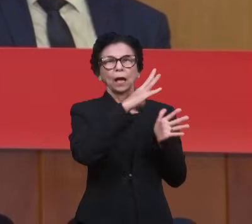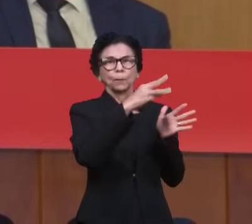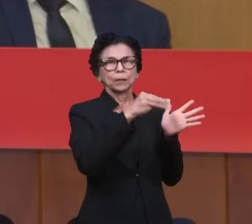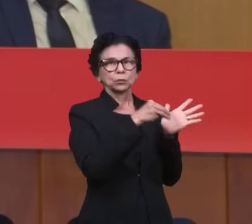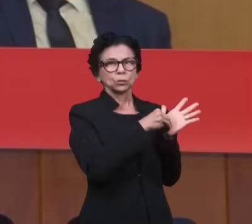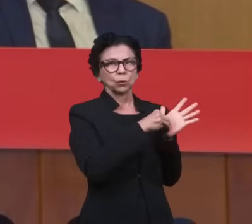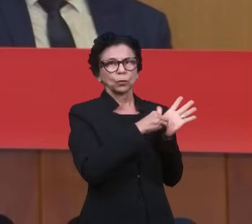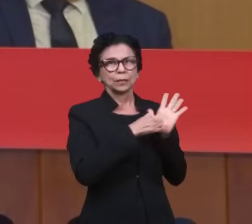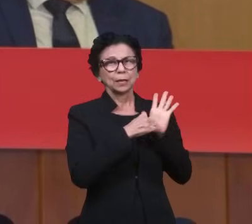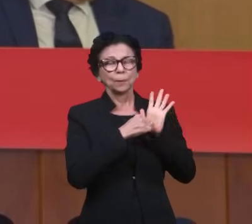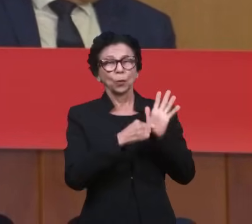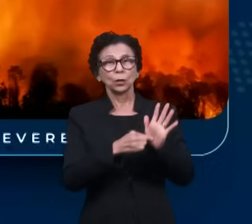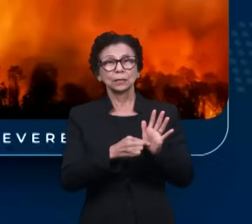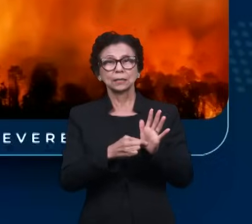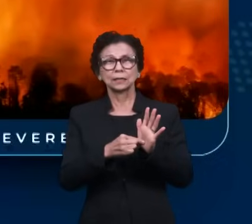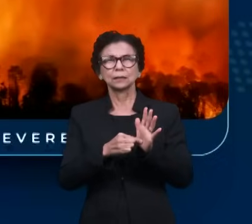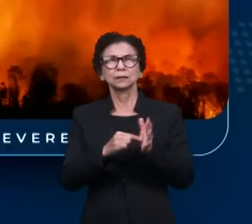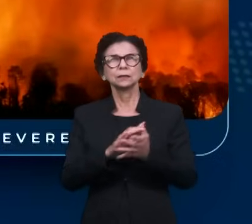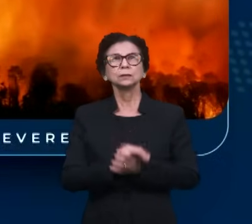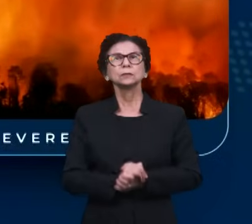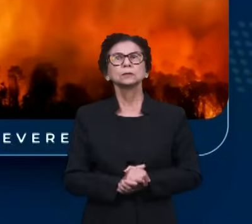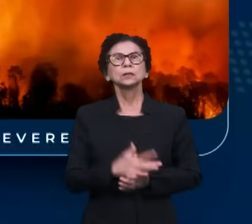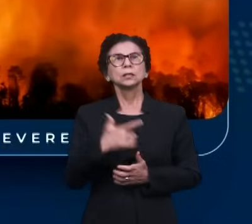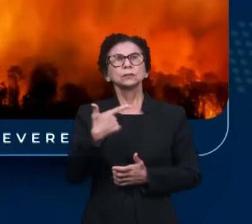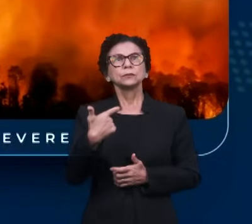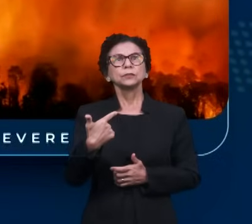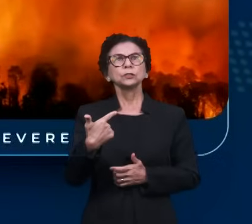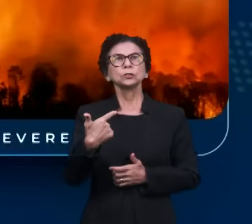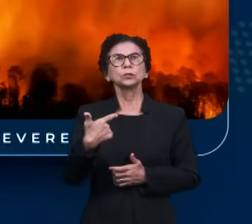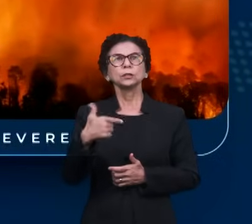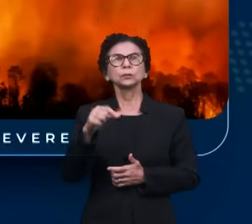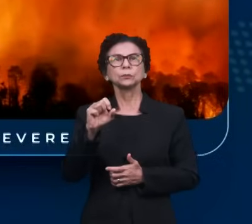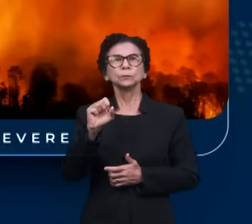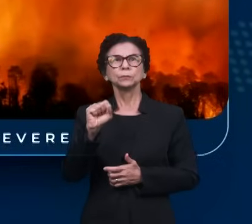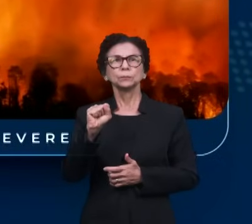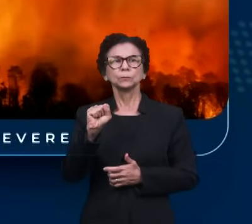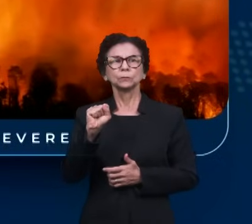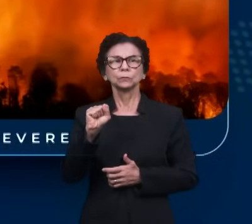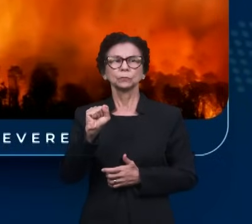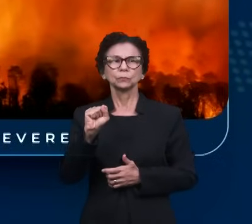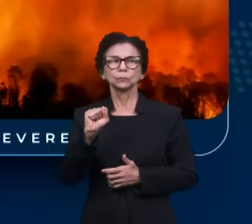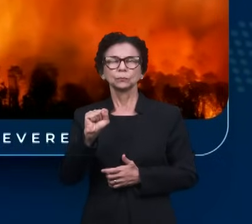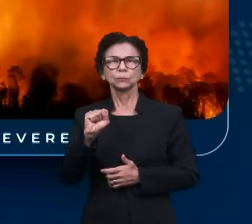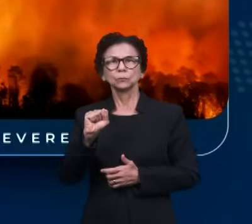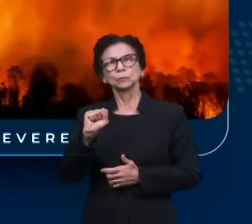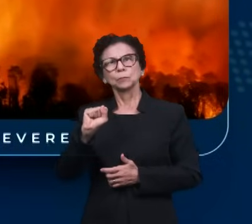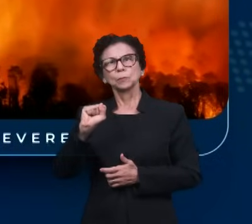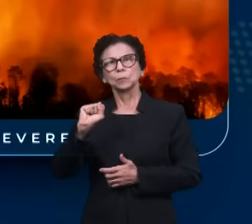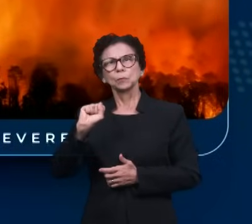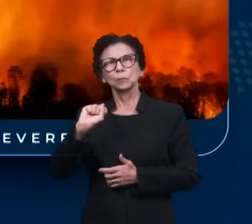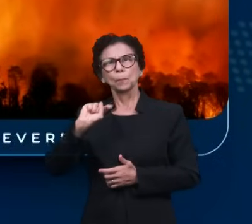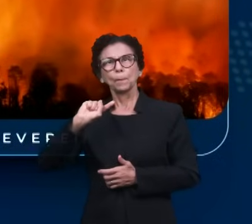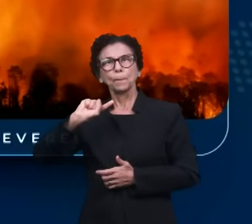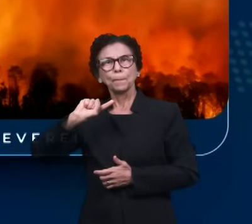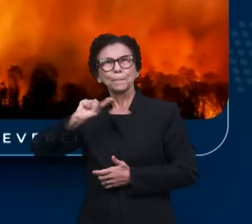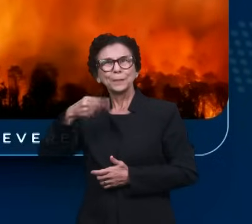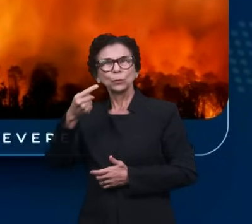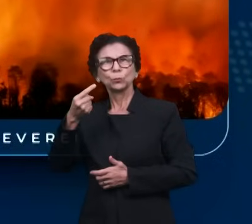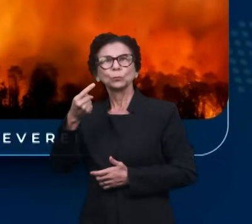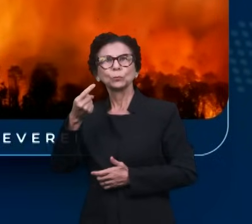21,6 mil queimadas neste ano de 2024. Então foi o pior